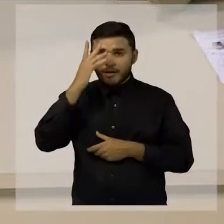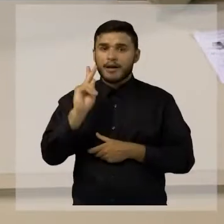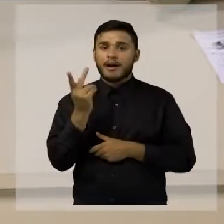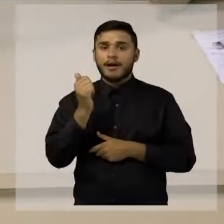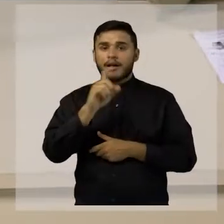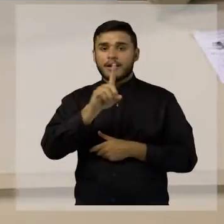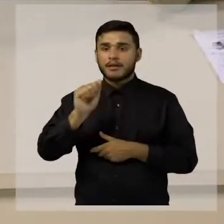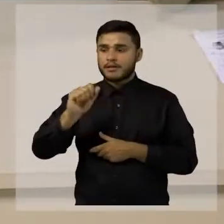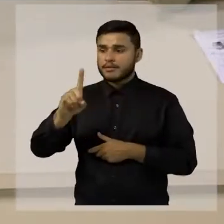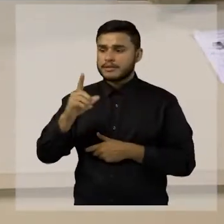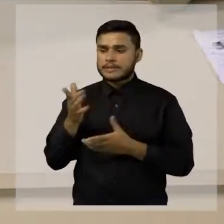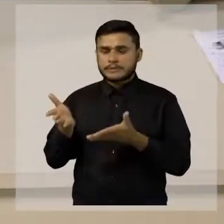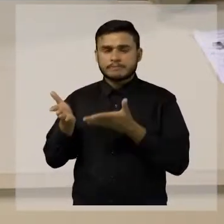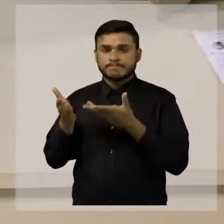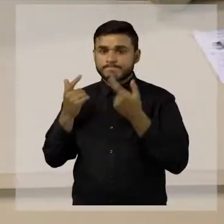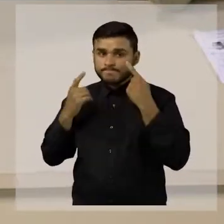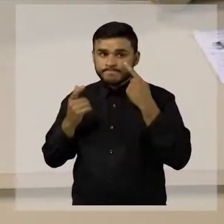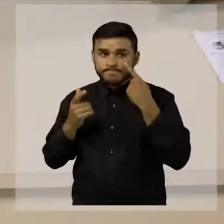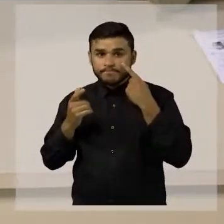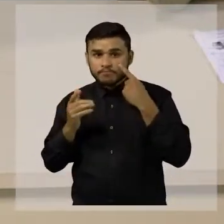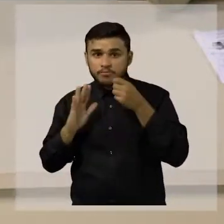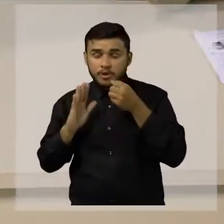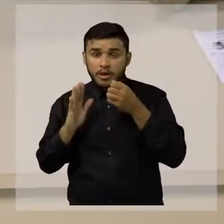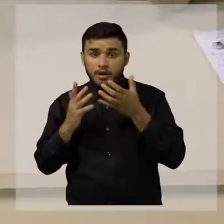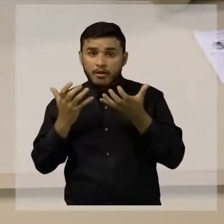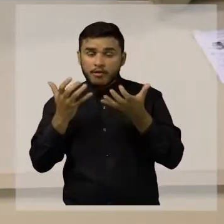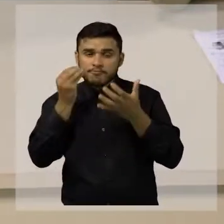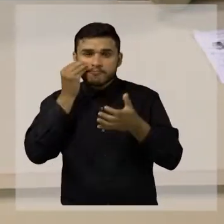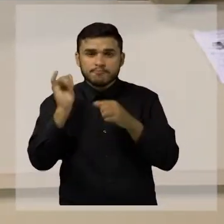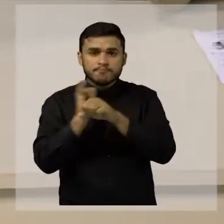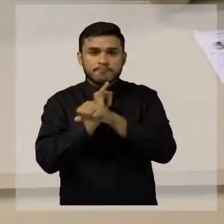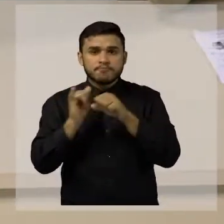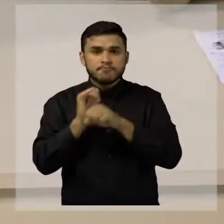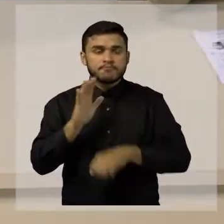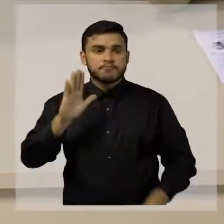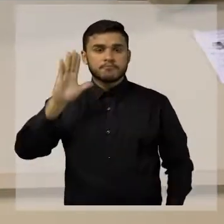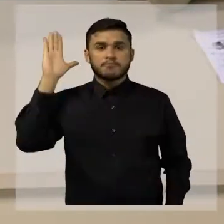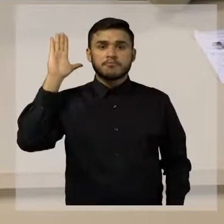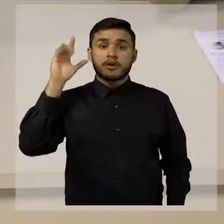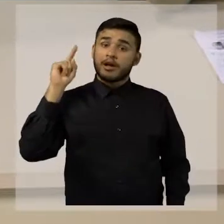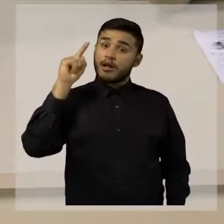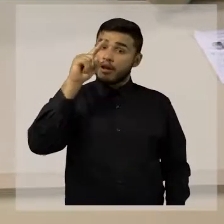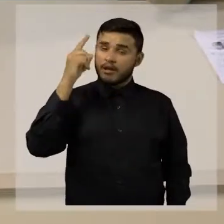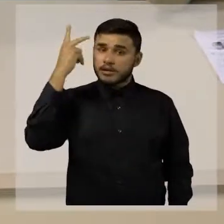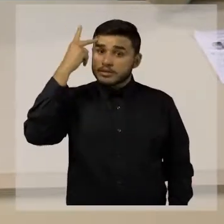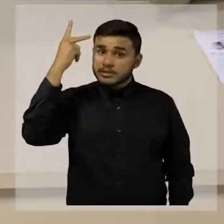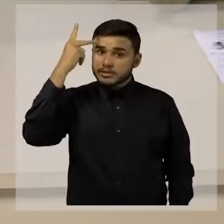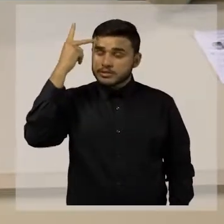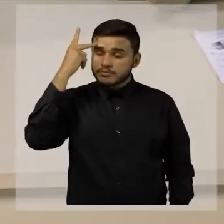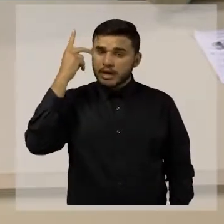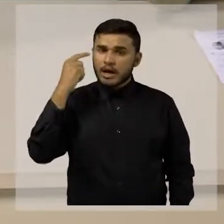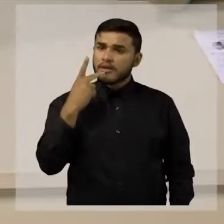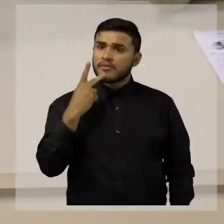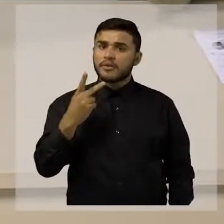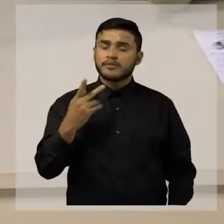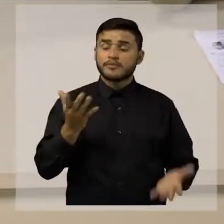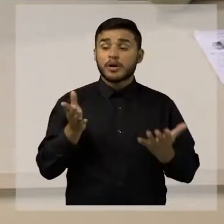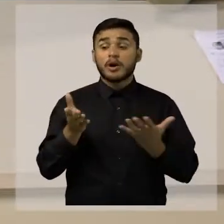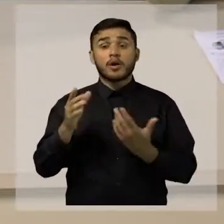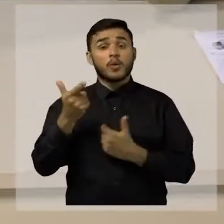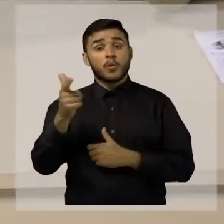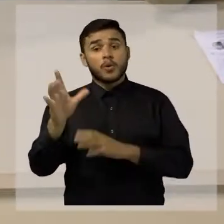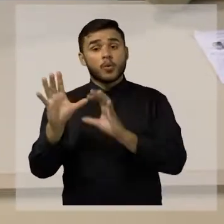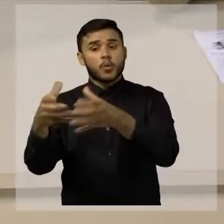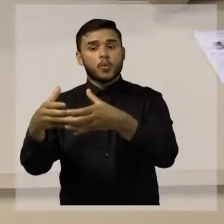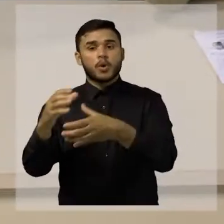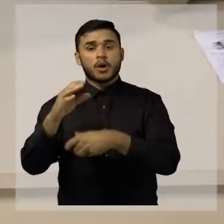desapareceu. Está mais preocupado em ser candidato em São Paulo. Isso é notório. Ciro Gomes,